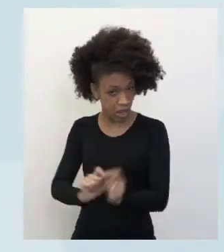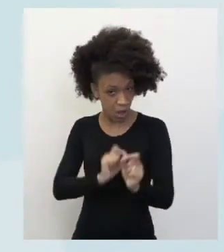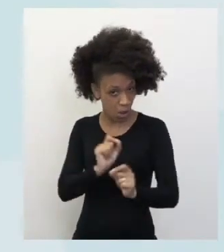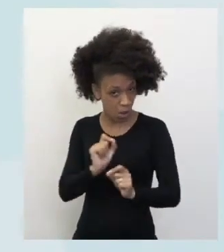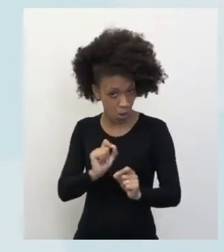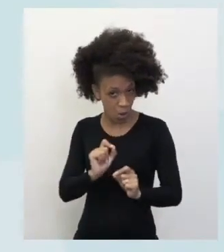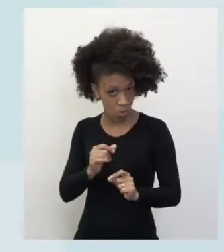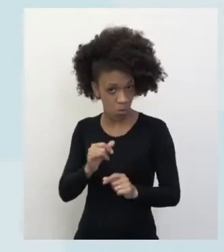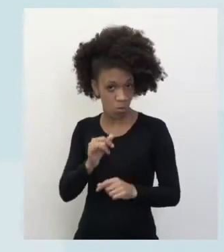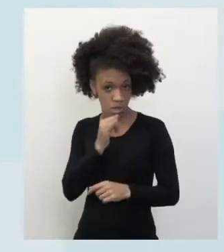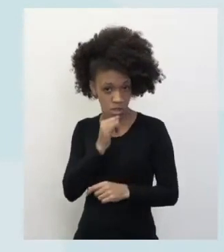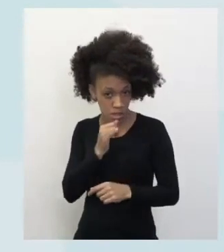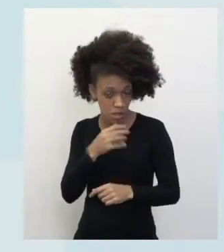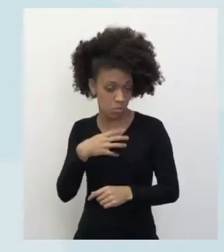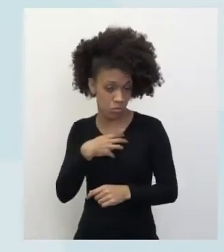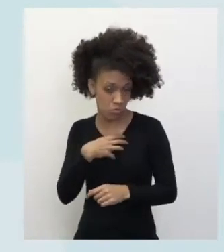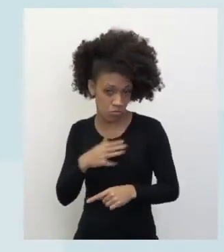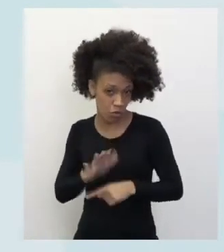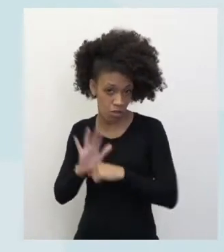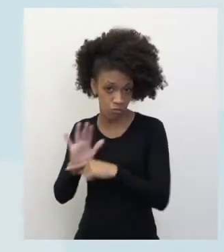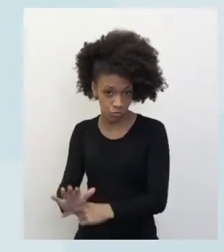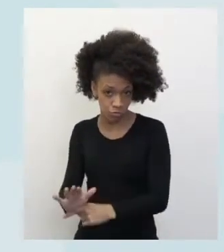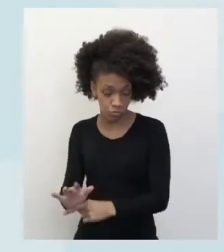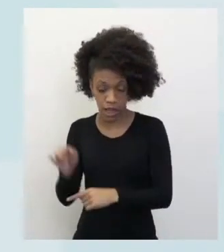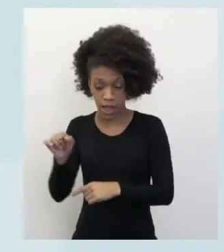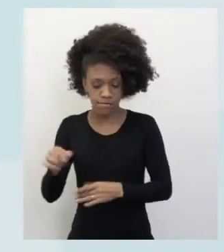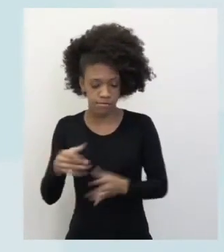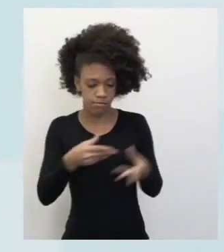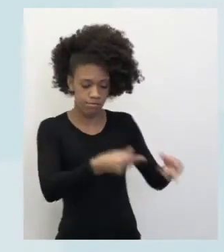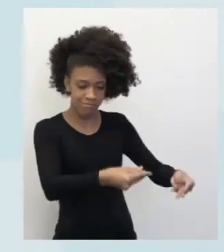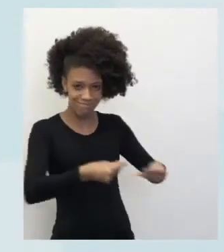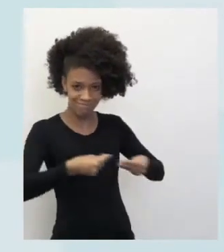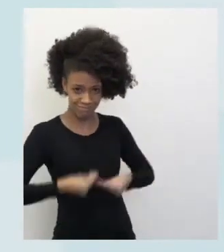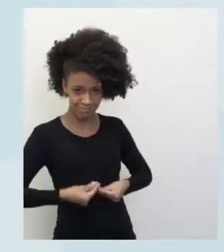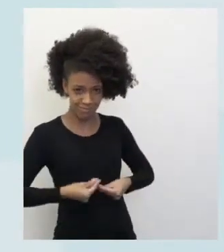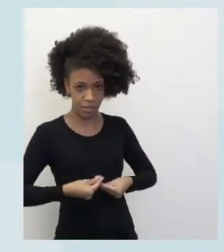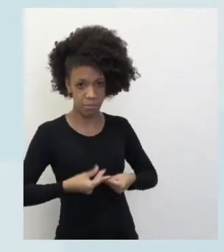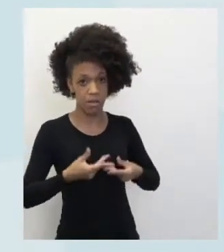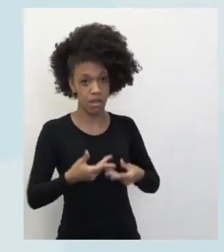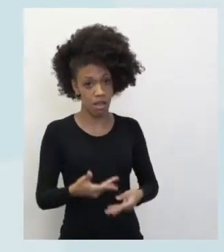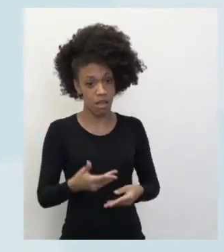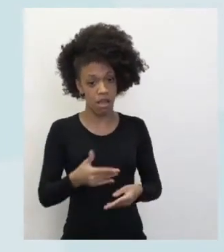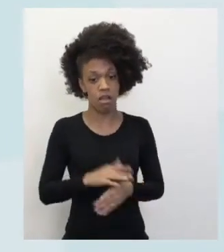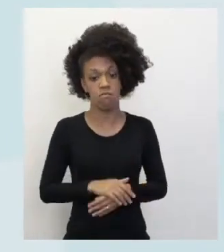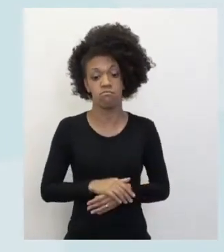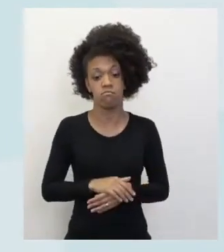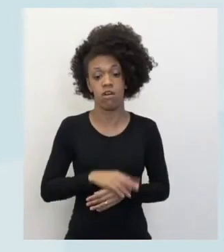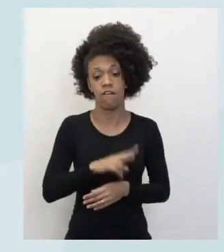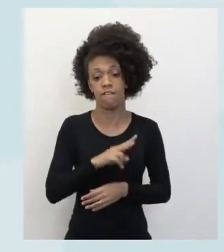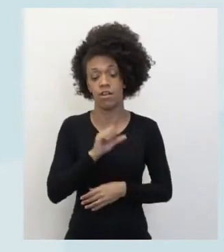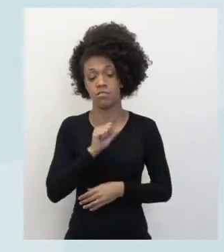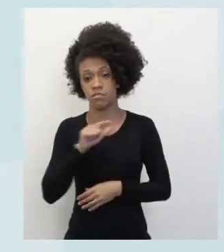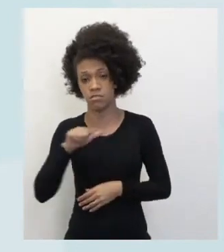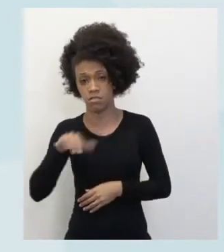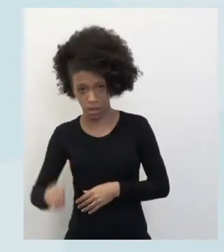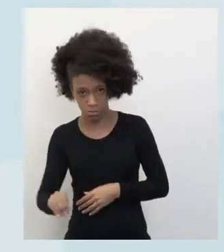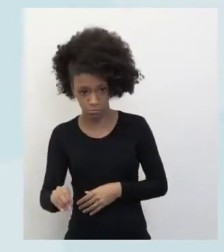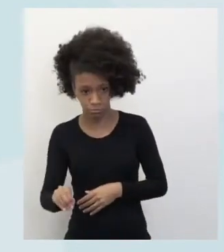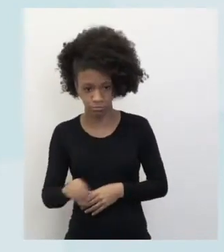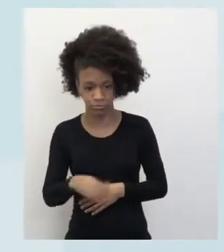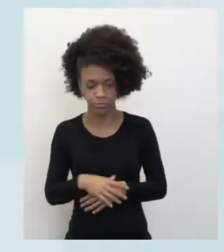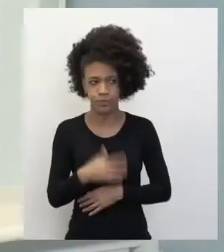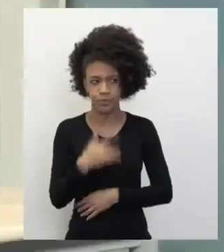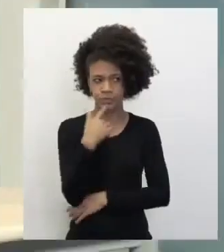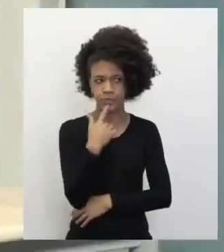o suzerano. Quem recebe algum benefício é o vassalo. E aí a gente pode pensar, né, professora Janaína,